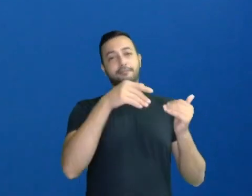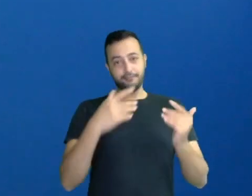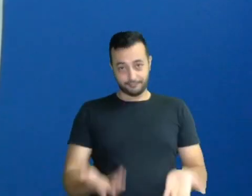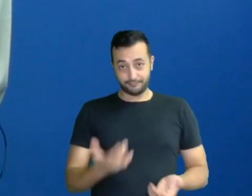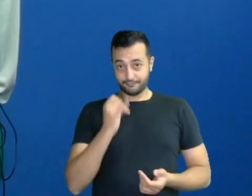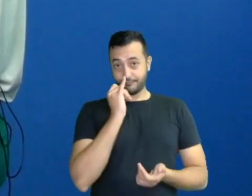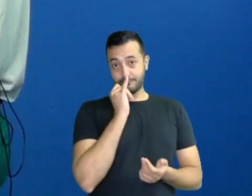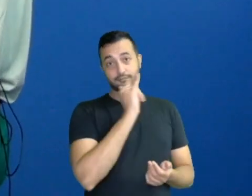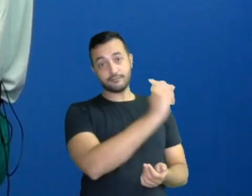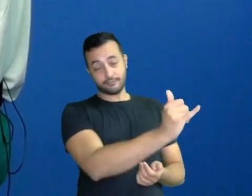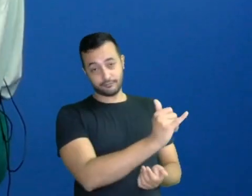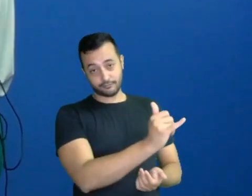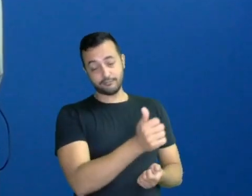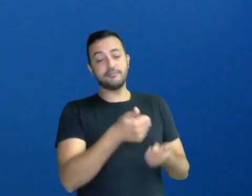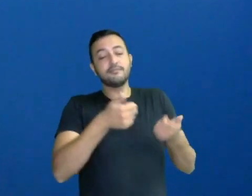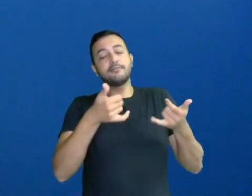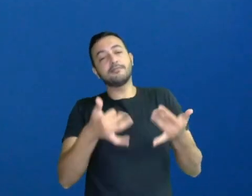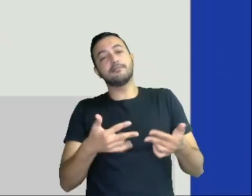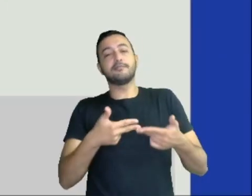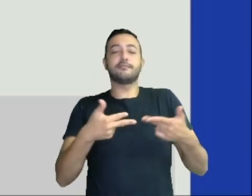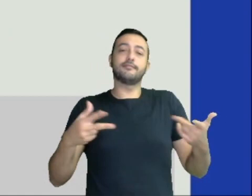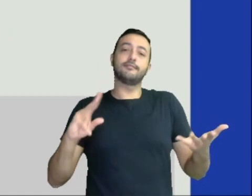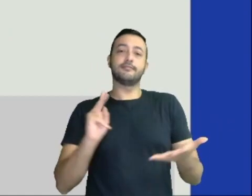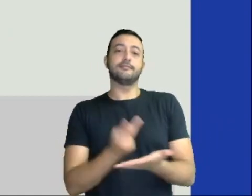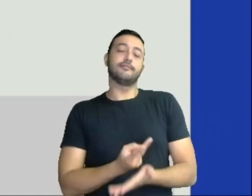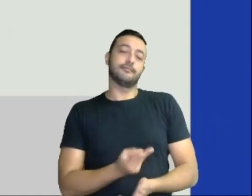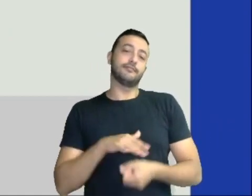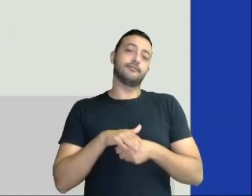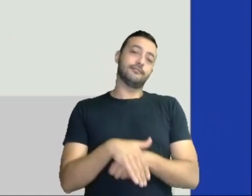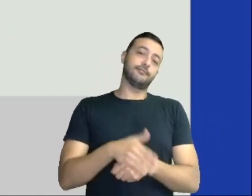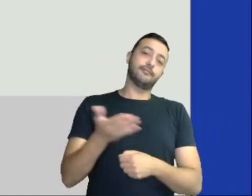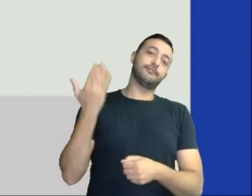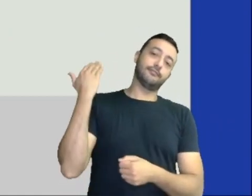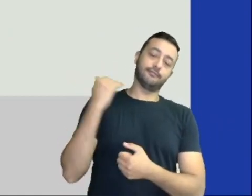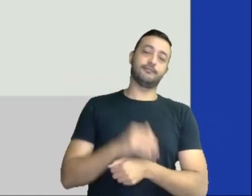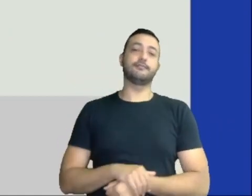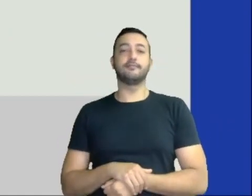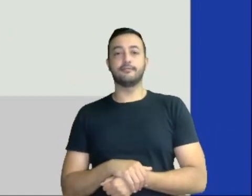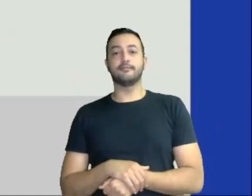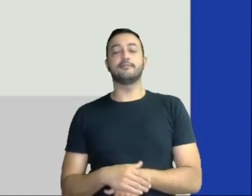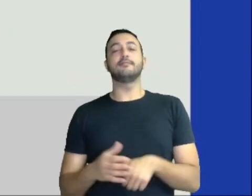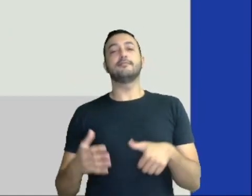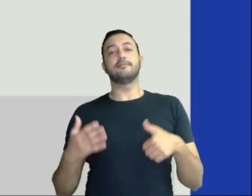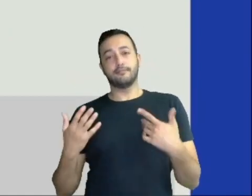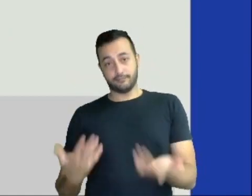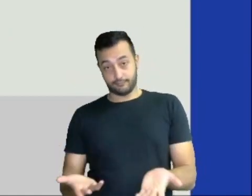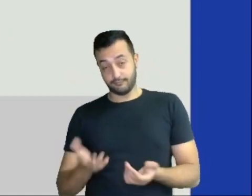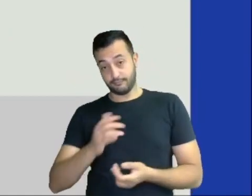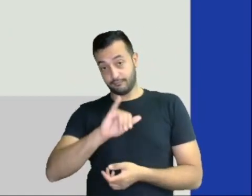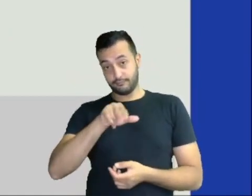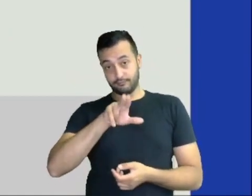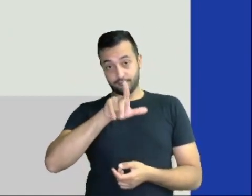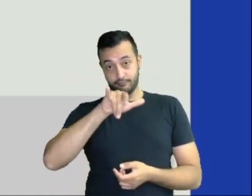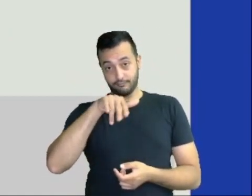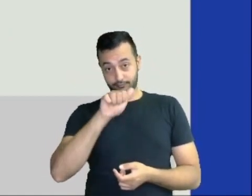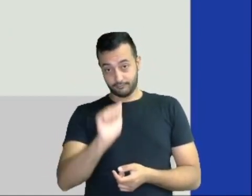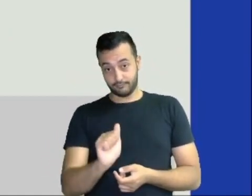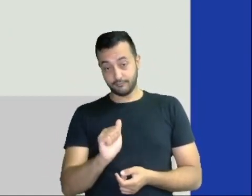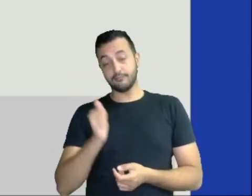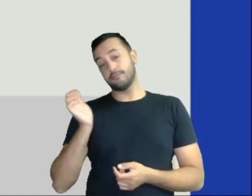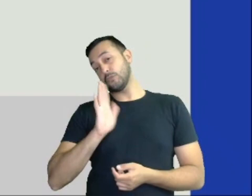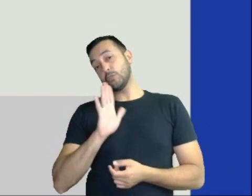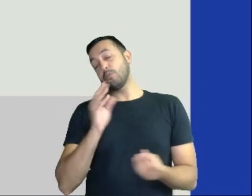falar para a Belinha né como tá algumas coisas que aconteceram na noite passada como Juliana se